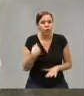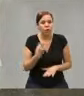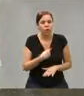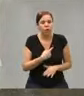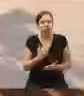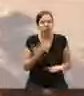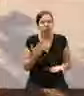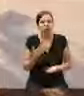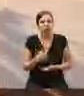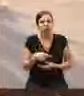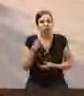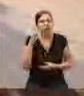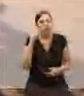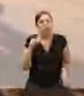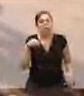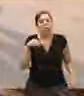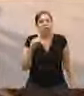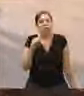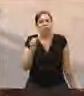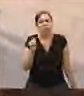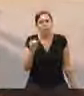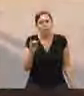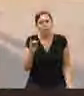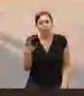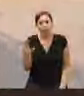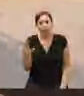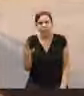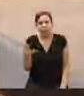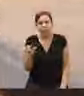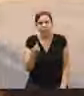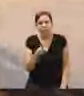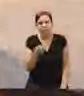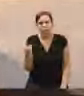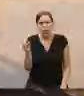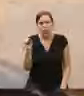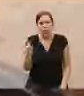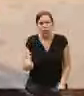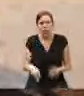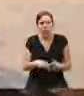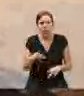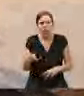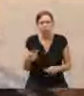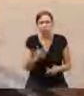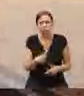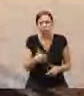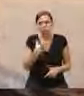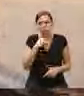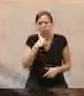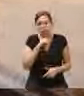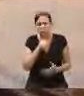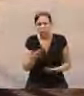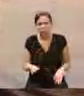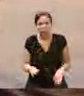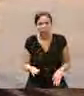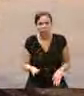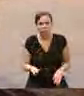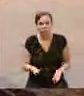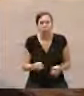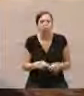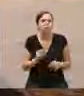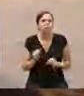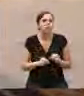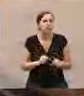vocês entenderem, em Moçambique são mais de 600 mil órfãos, né? Grande parte desses em função do